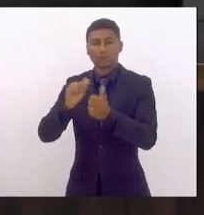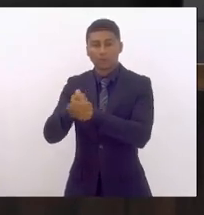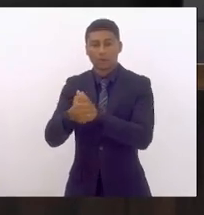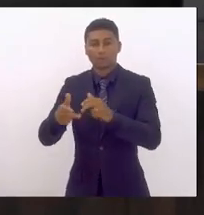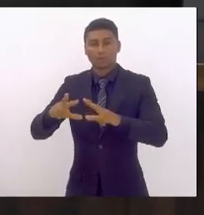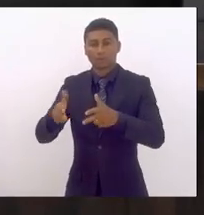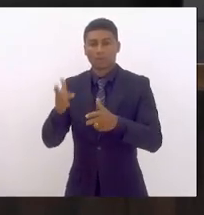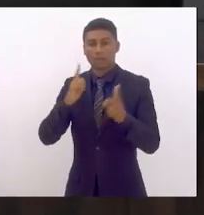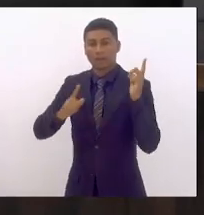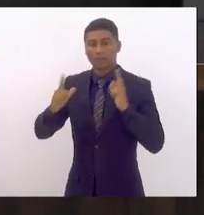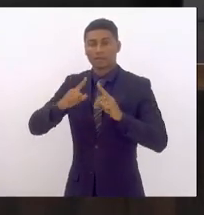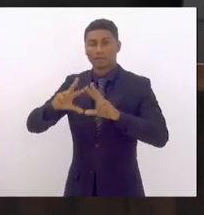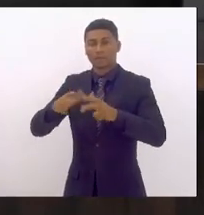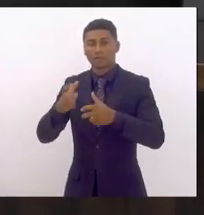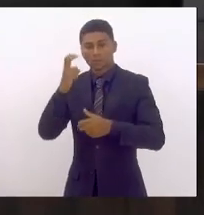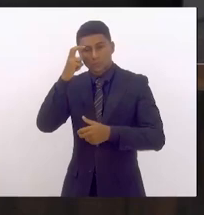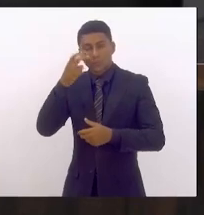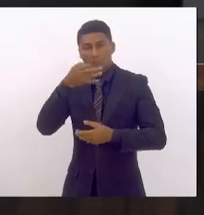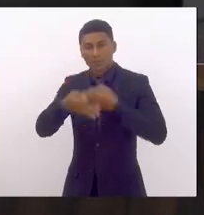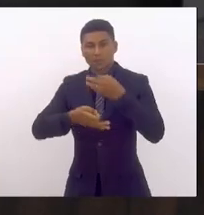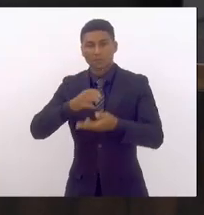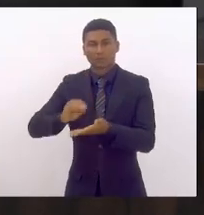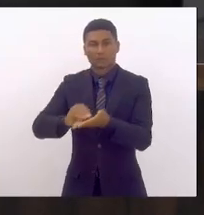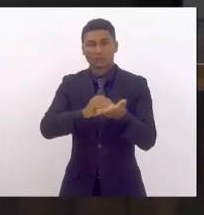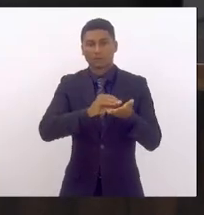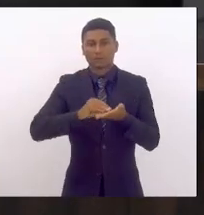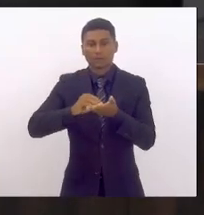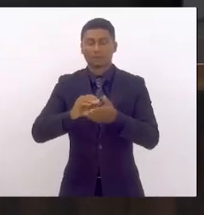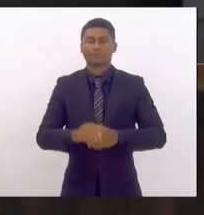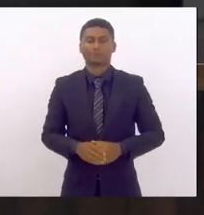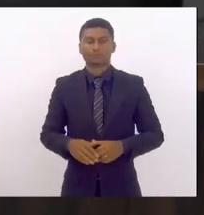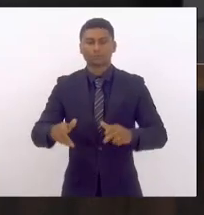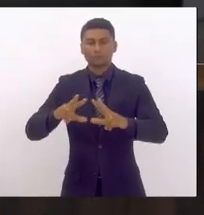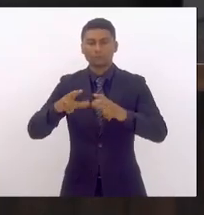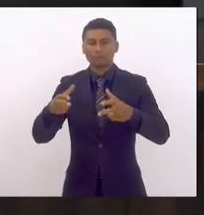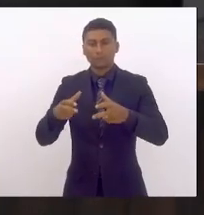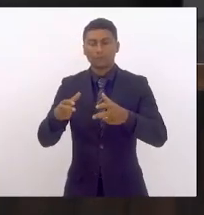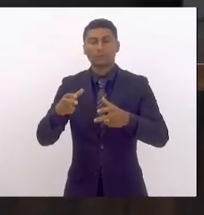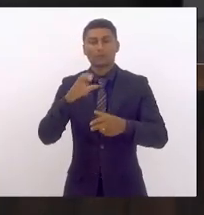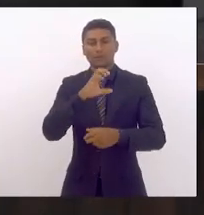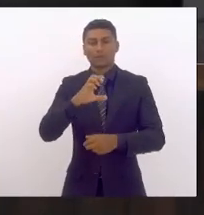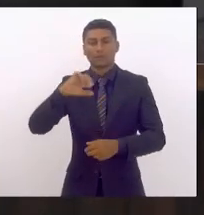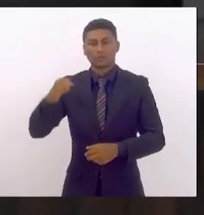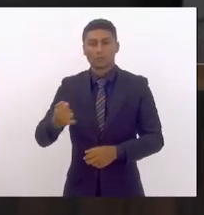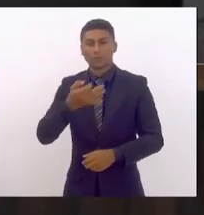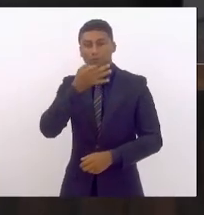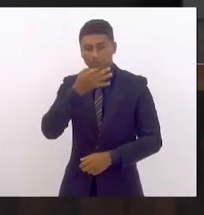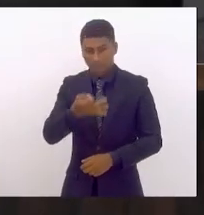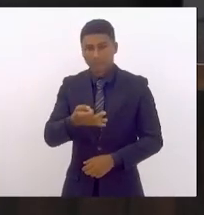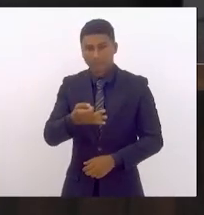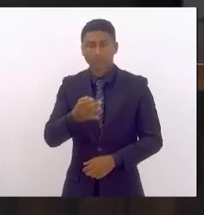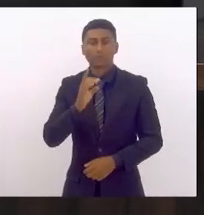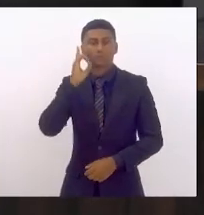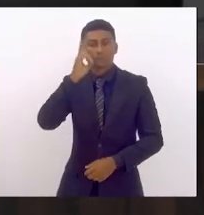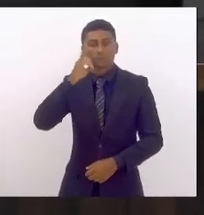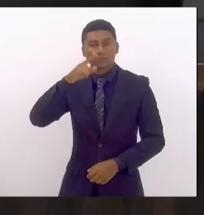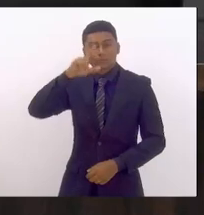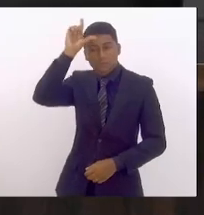Cultura para emitir parecer pela comissão de condição de Justiça Deputado Luiz Paulo